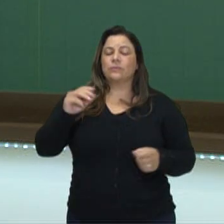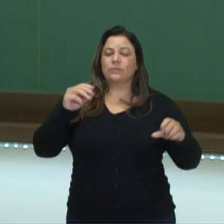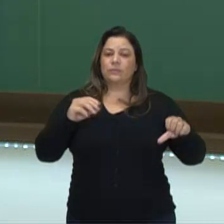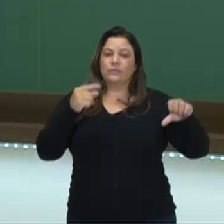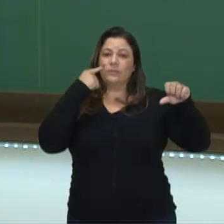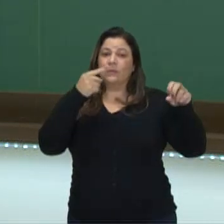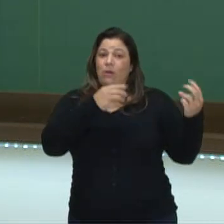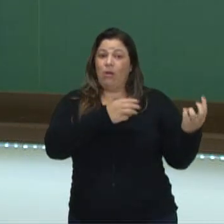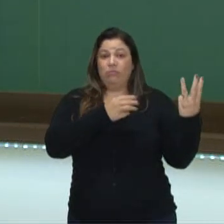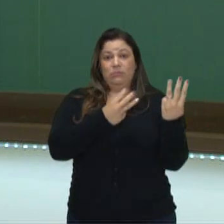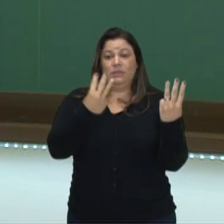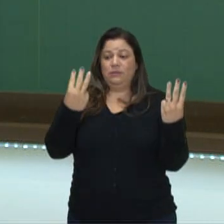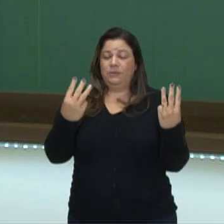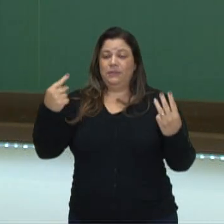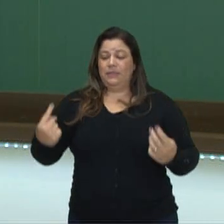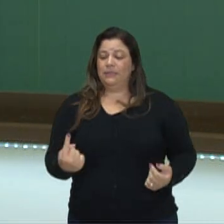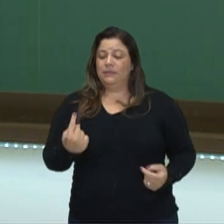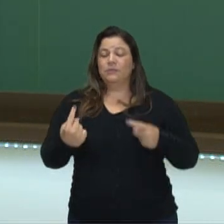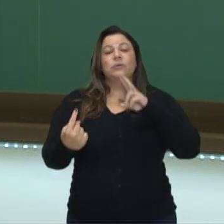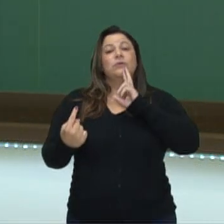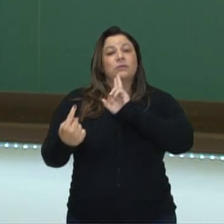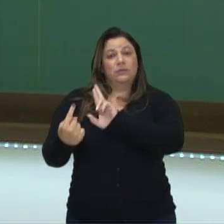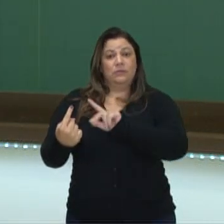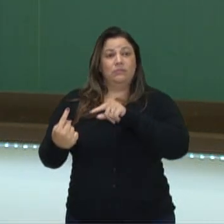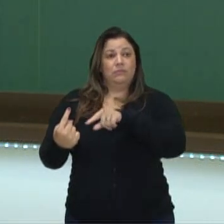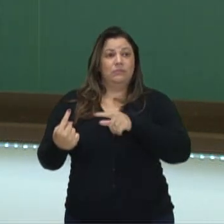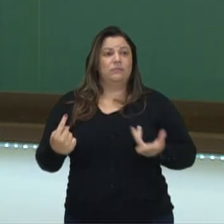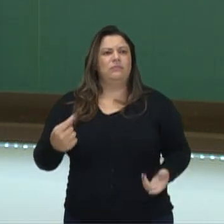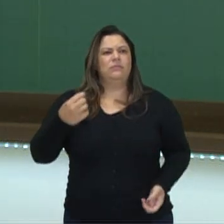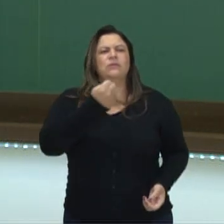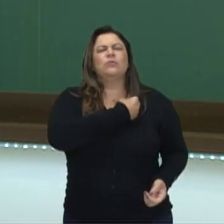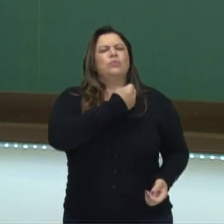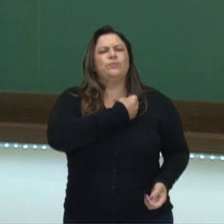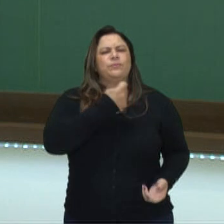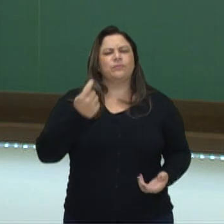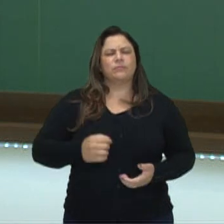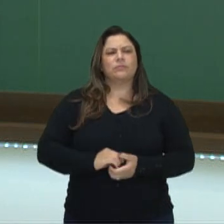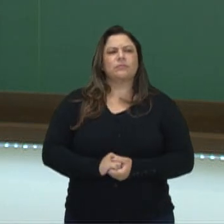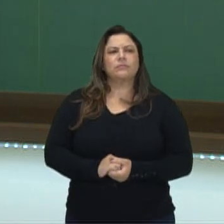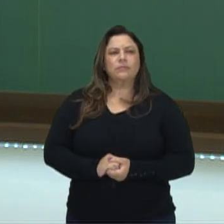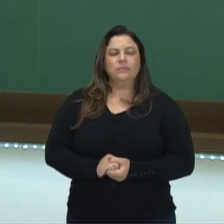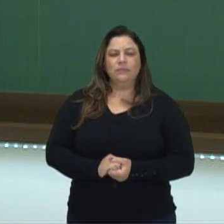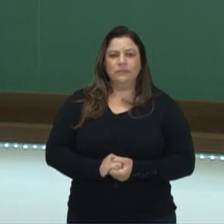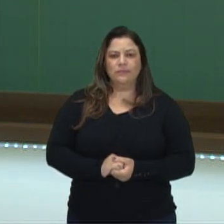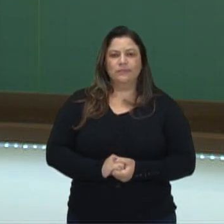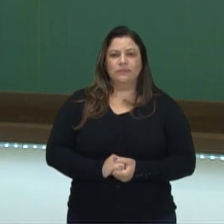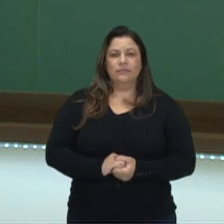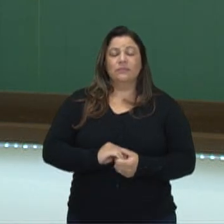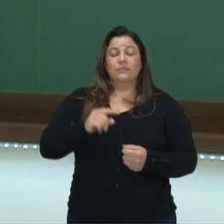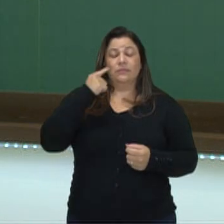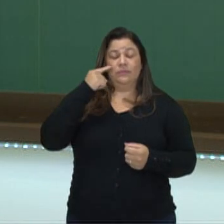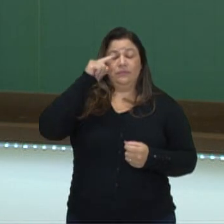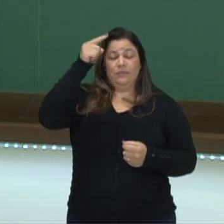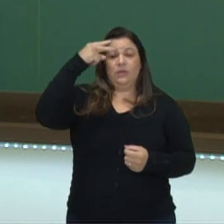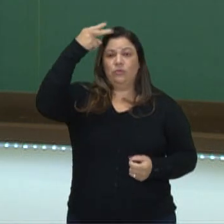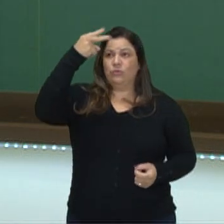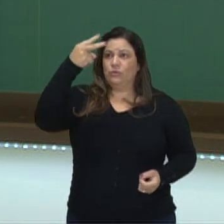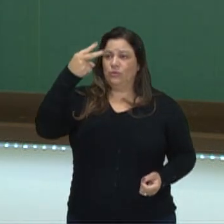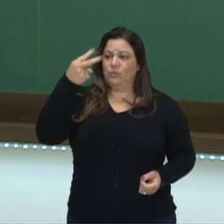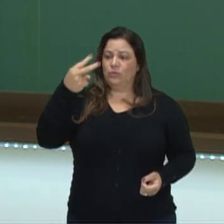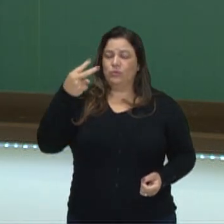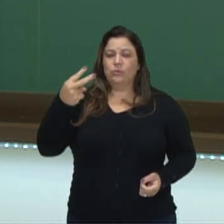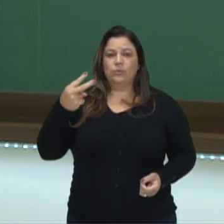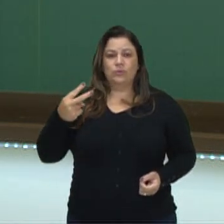3 é 1. Então, como é que vai ficar o teu número? Vai ficar 2 elevado à quarta, porque o 2 está repetindo 4